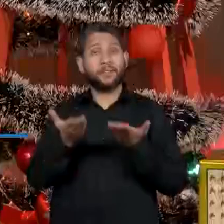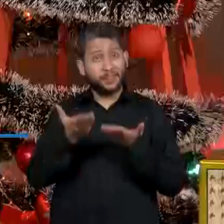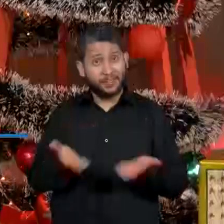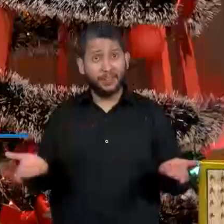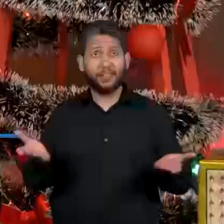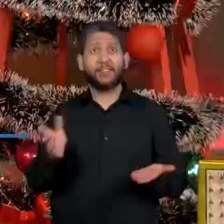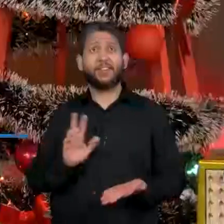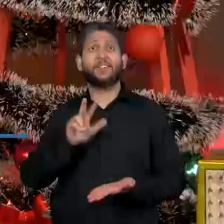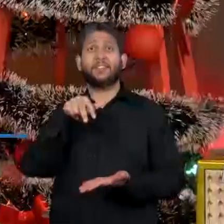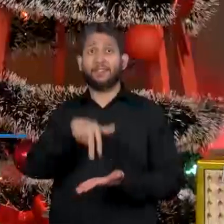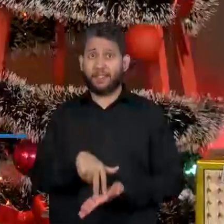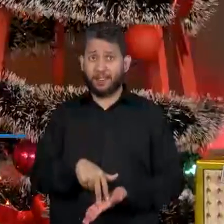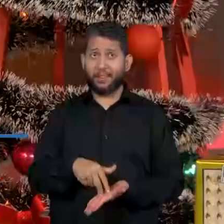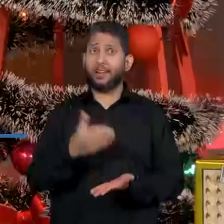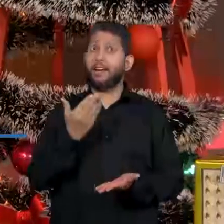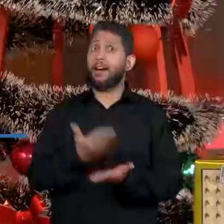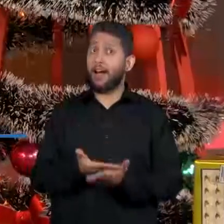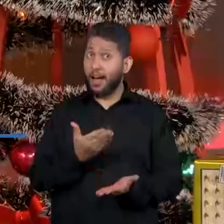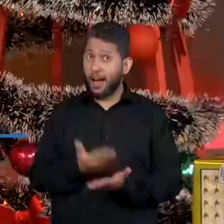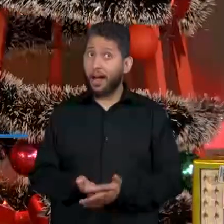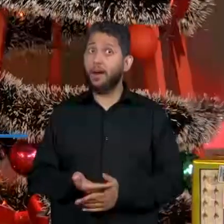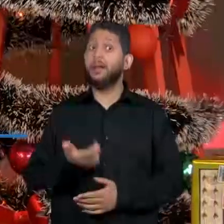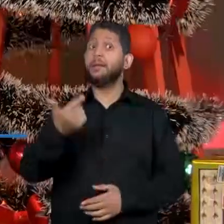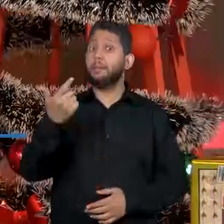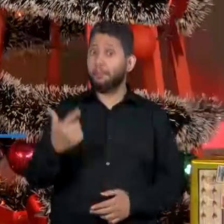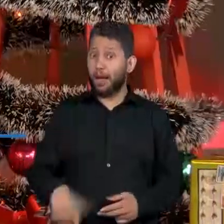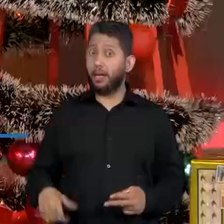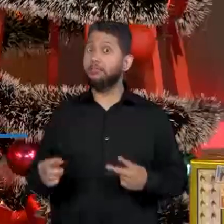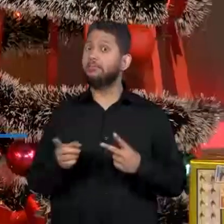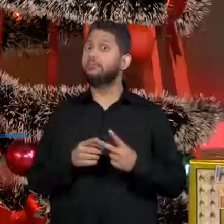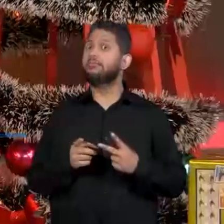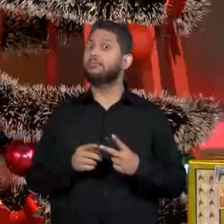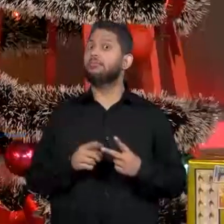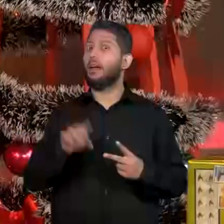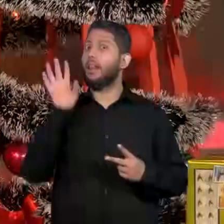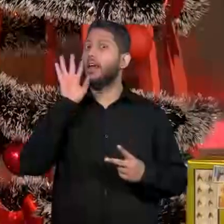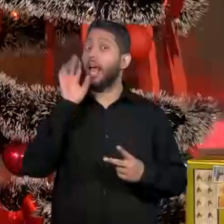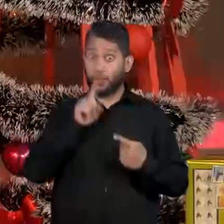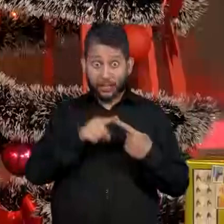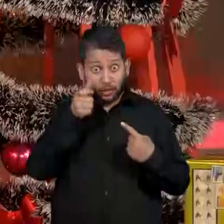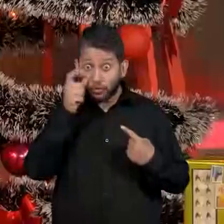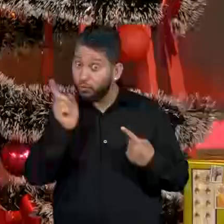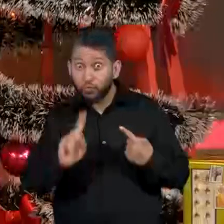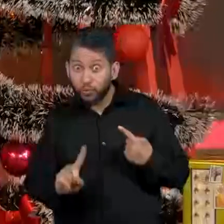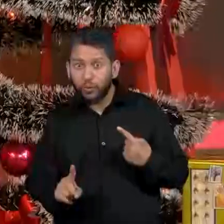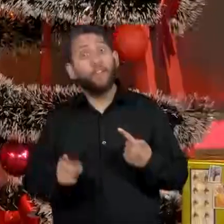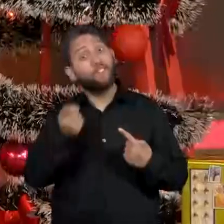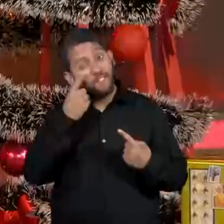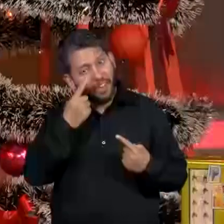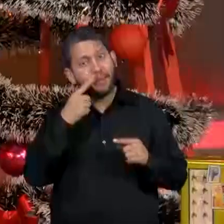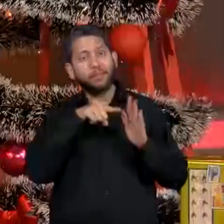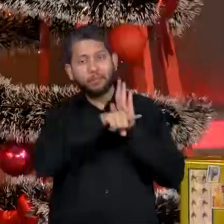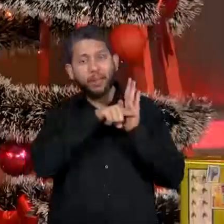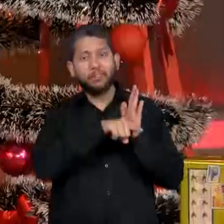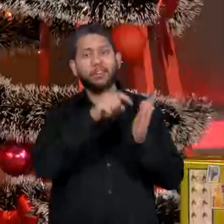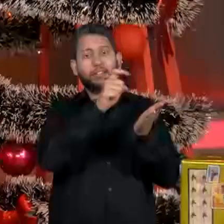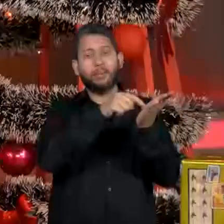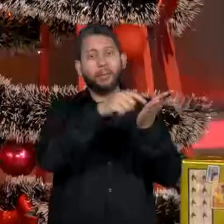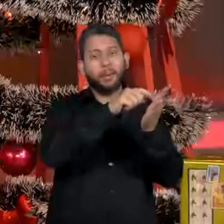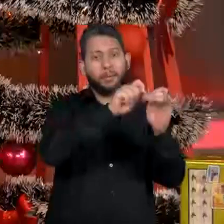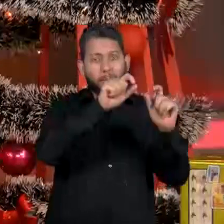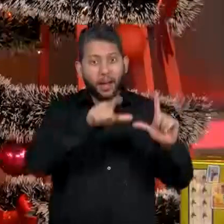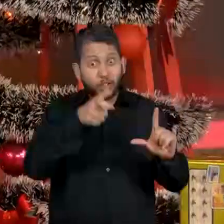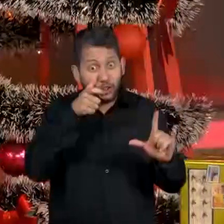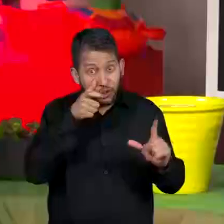aqui para essa segunda parte da aula e a primeira já foi bem legal. Se você ficou curioso e não assistiu, procura lá no repositório e assiste a